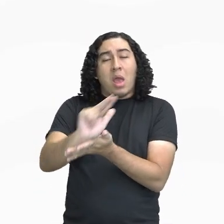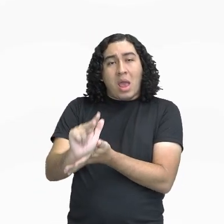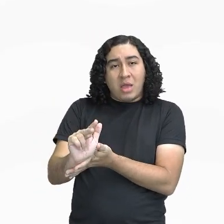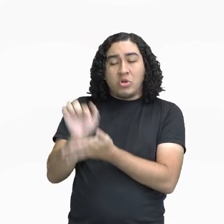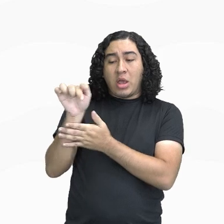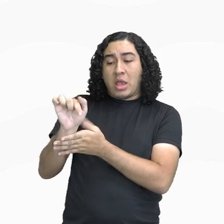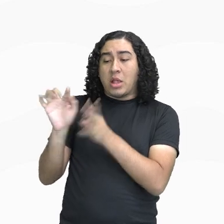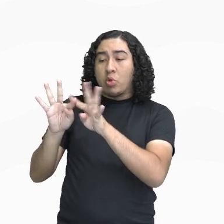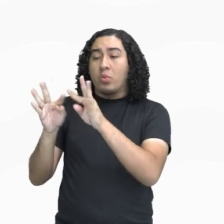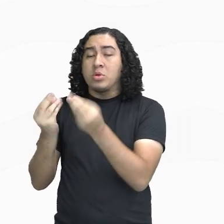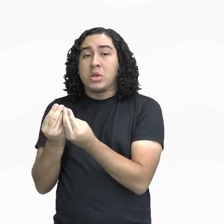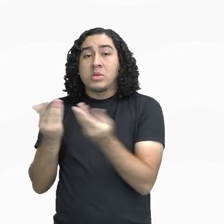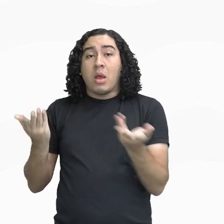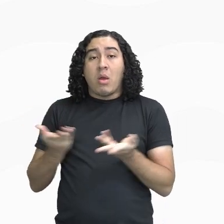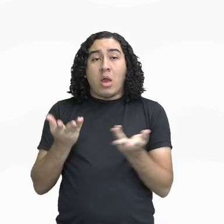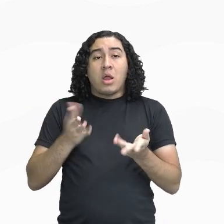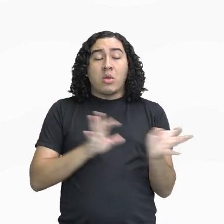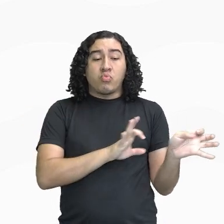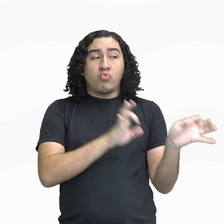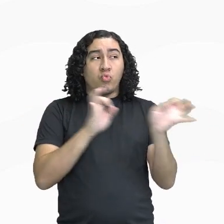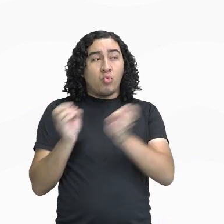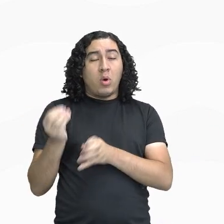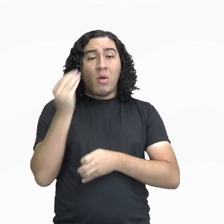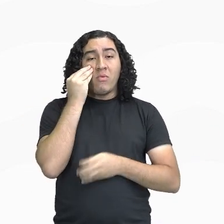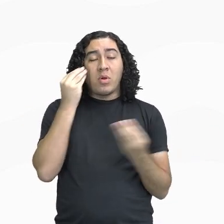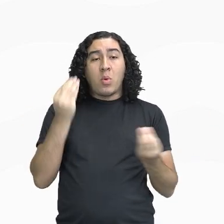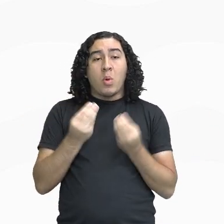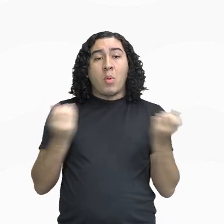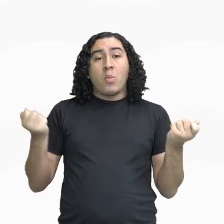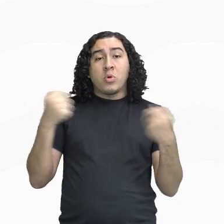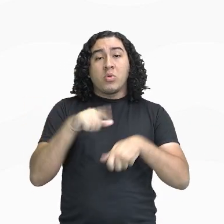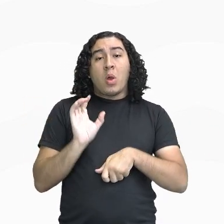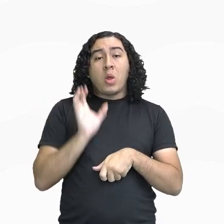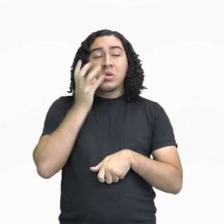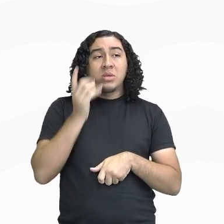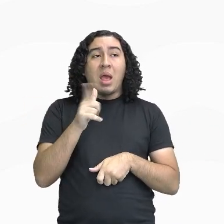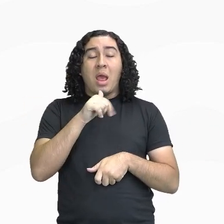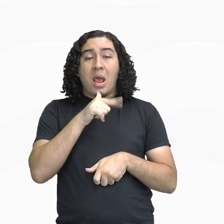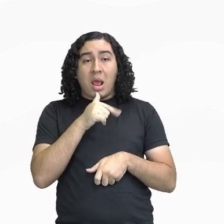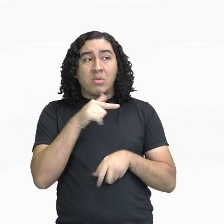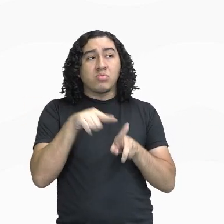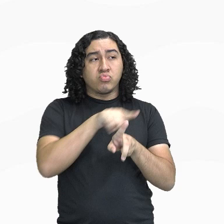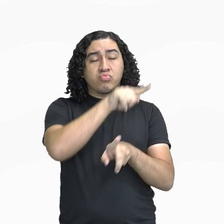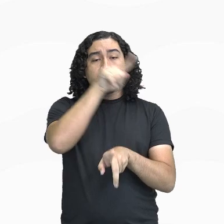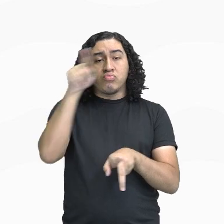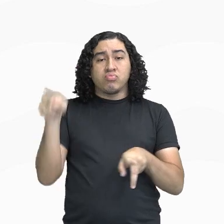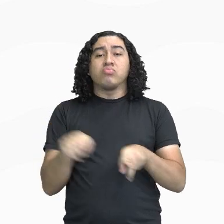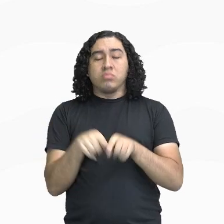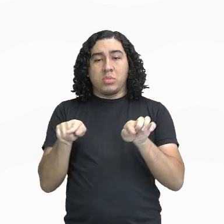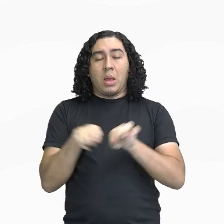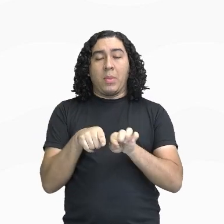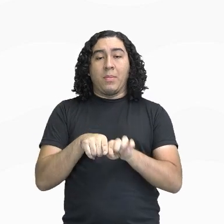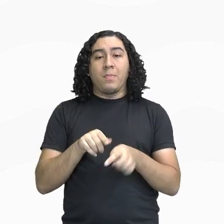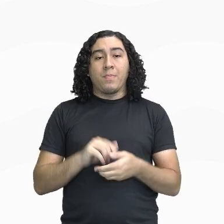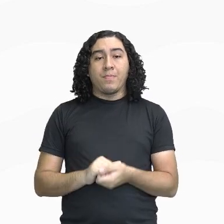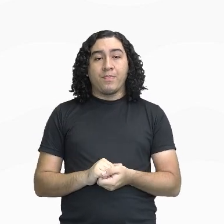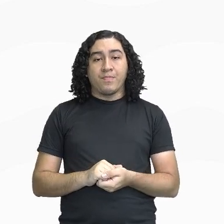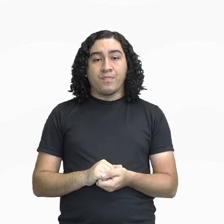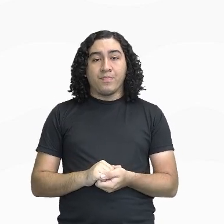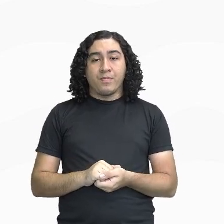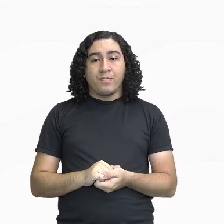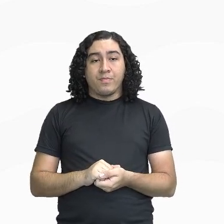biogeoquímicos, agora você acompanha com a gente aí um pouco sobre o ciclo hidrológico, né, ou o ciclo da água. É um